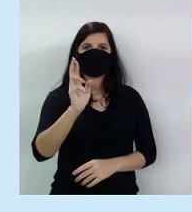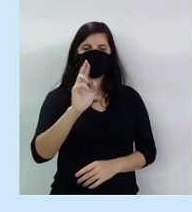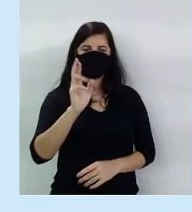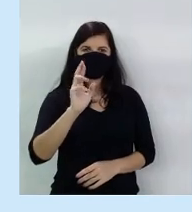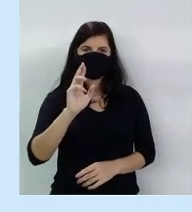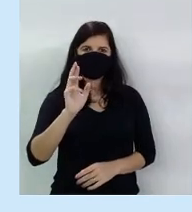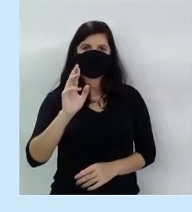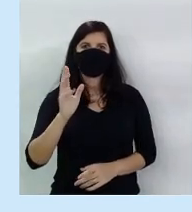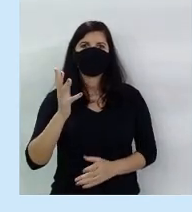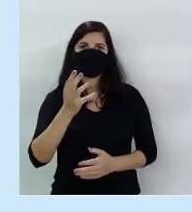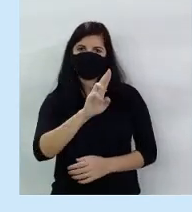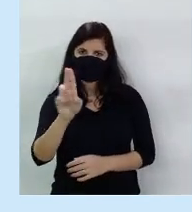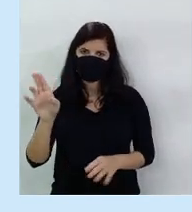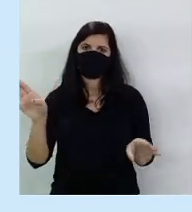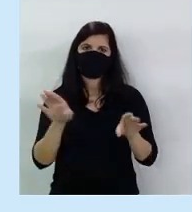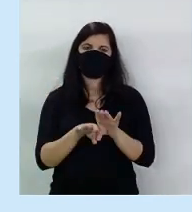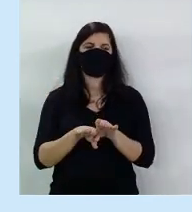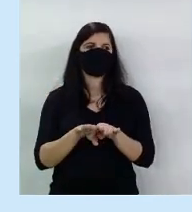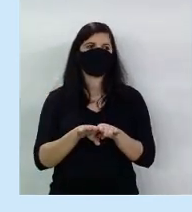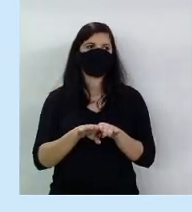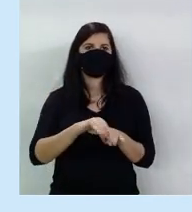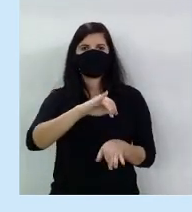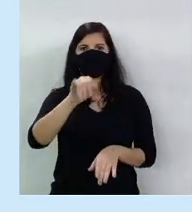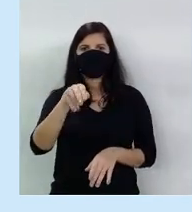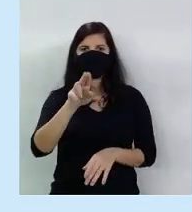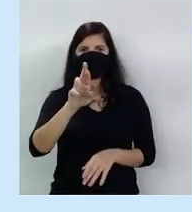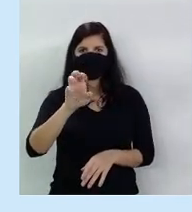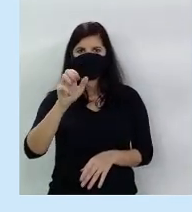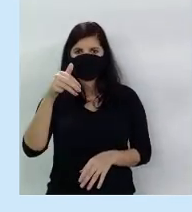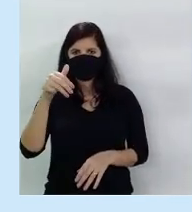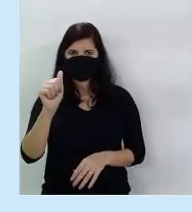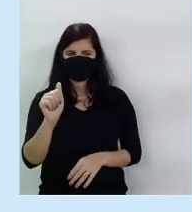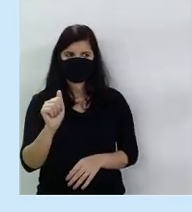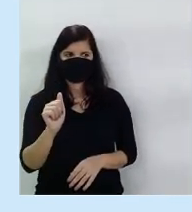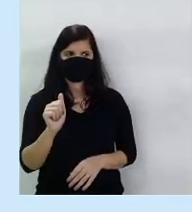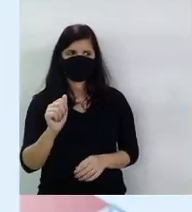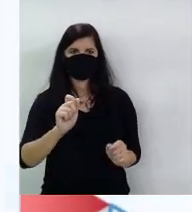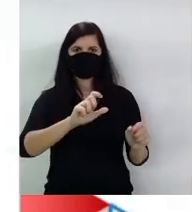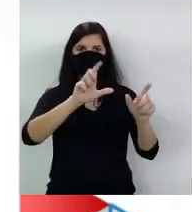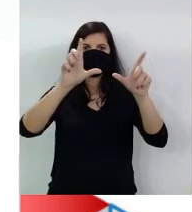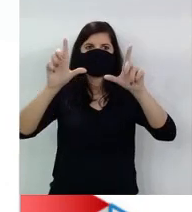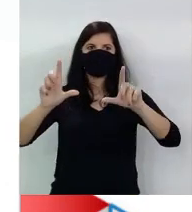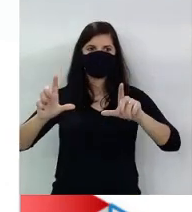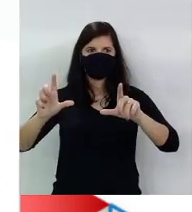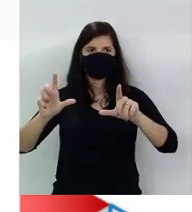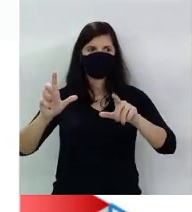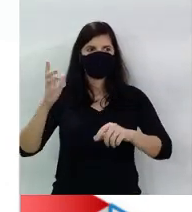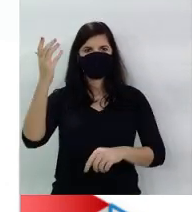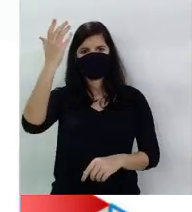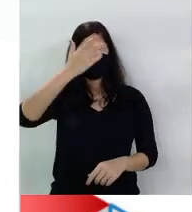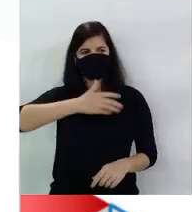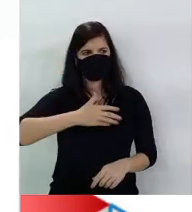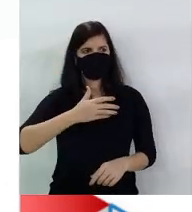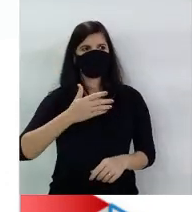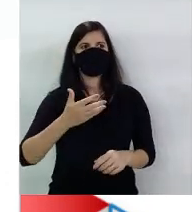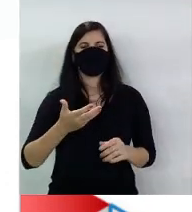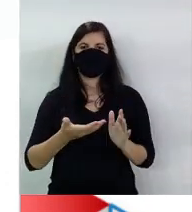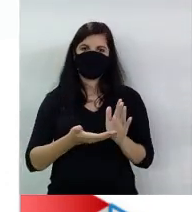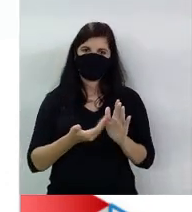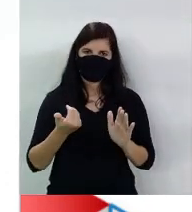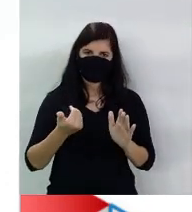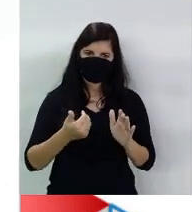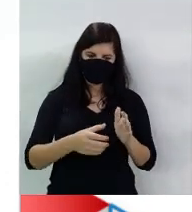com o mesmo nome, da Jurema. E aqui trago na tela para vocês, aqui olhem só,